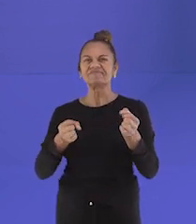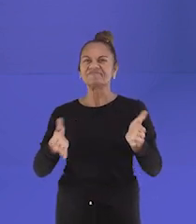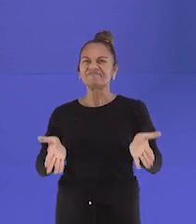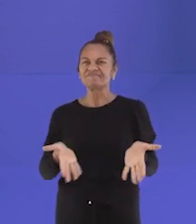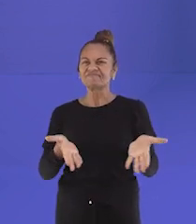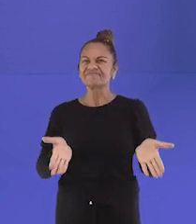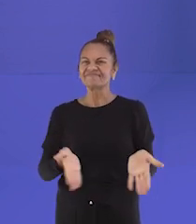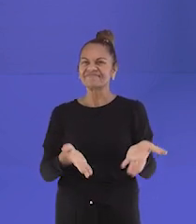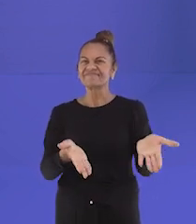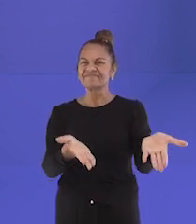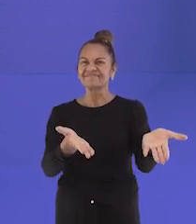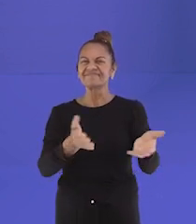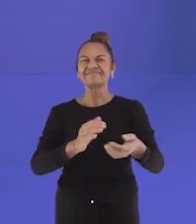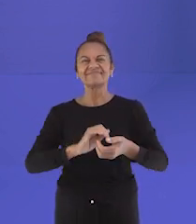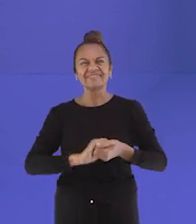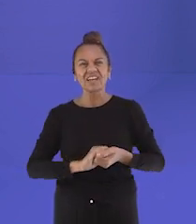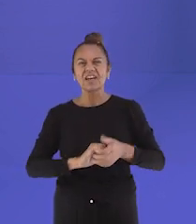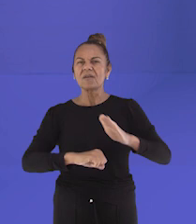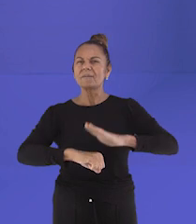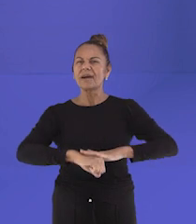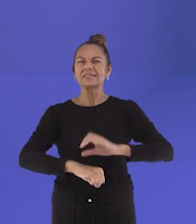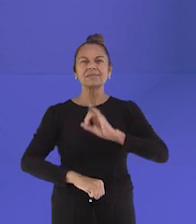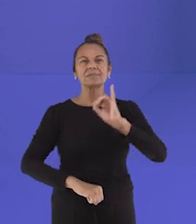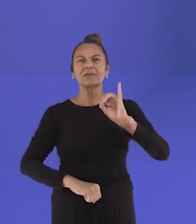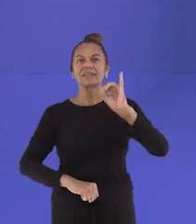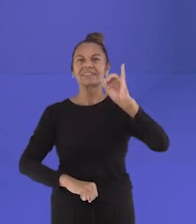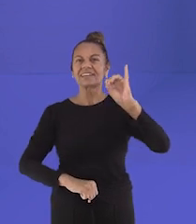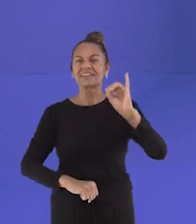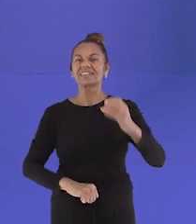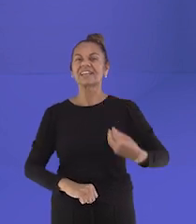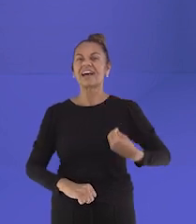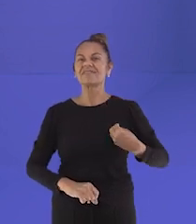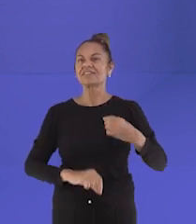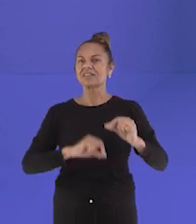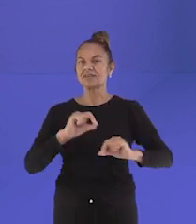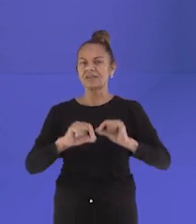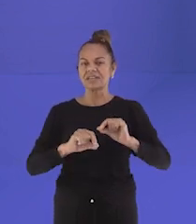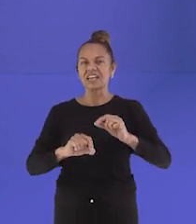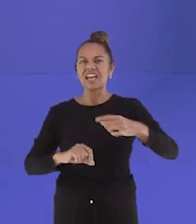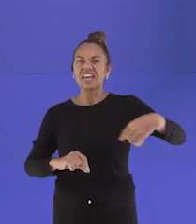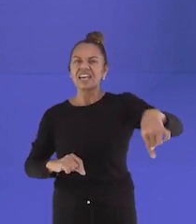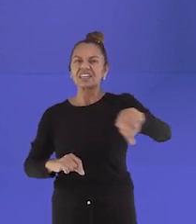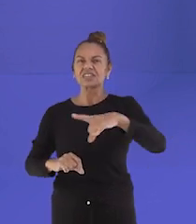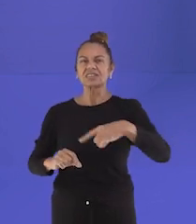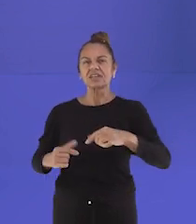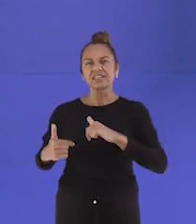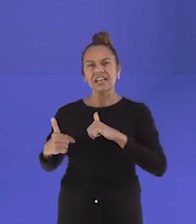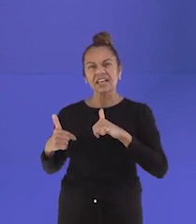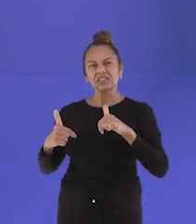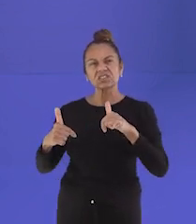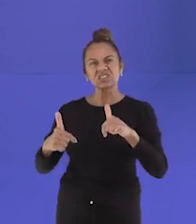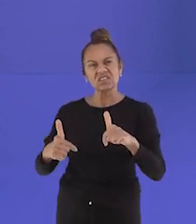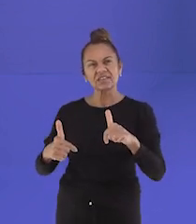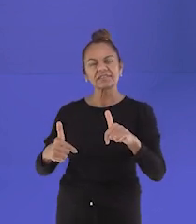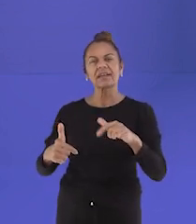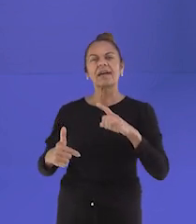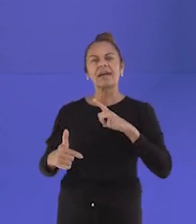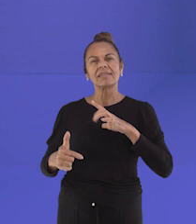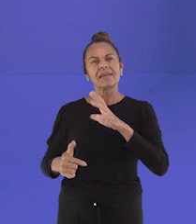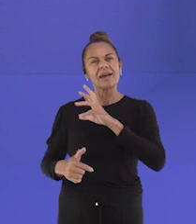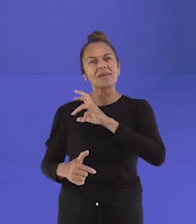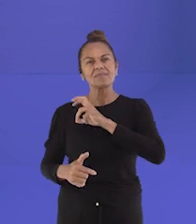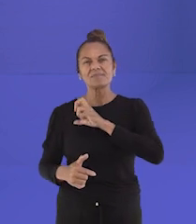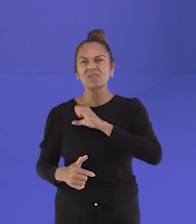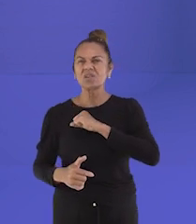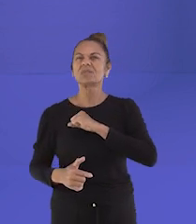e dedicação. E é o que importa nesta vida de verdade são as nossas ações